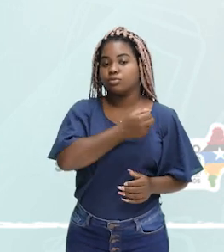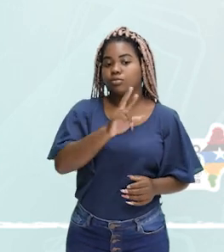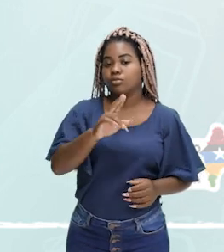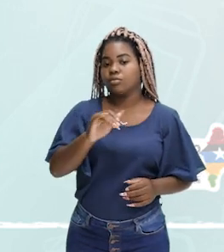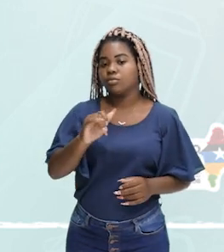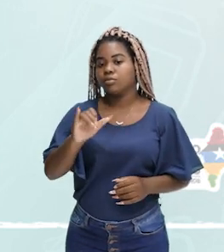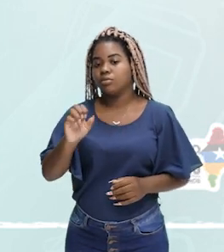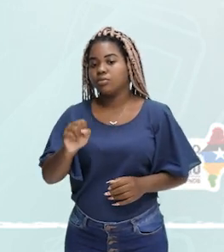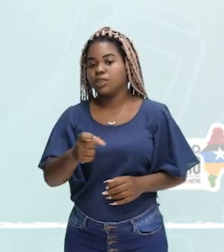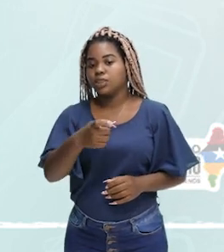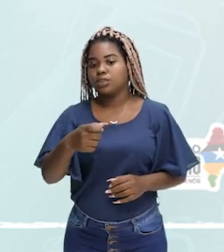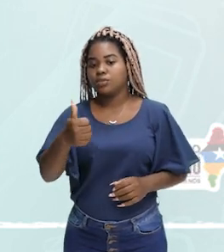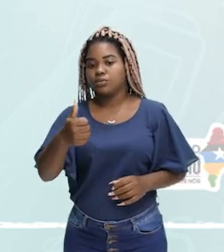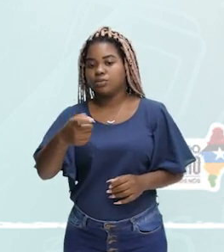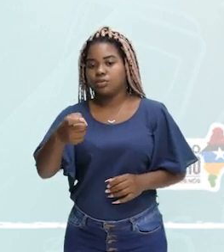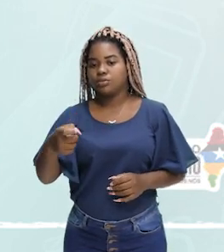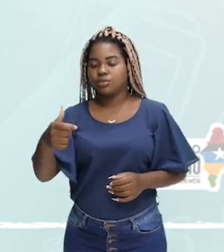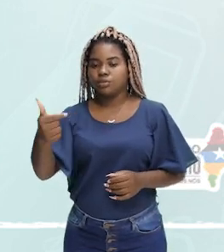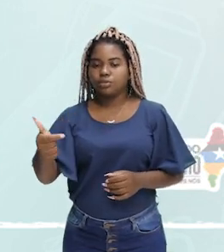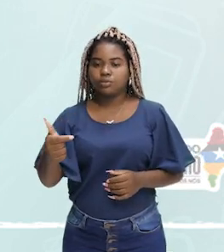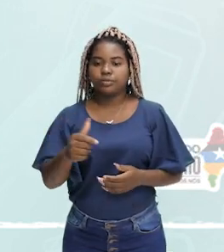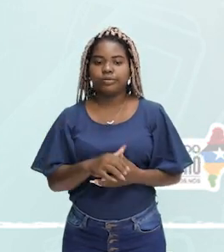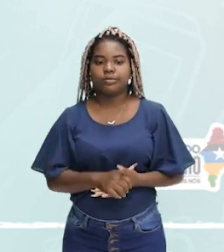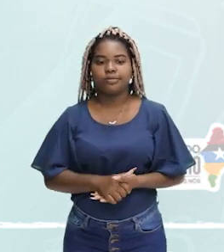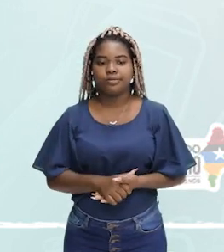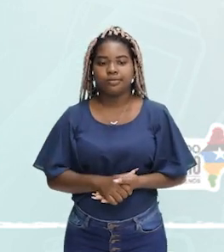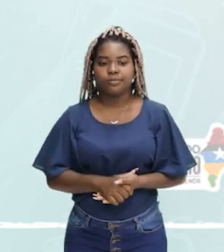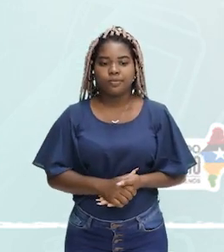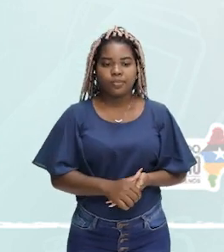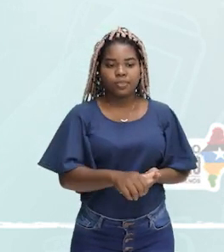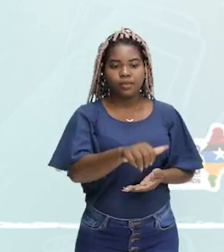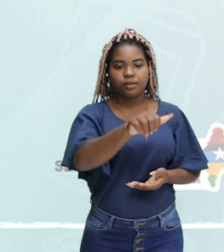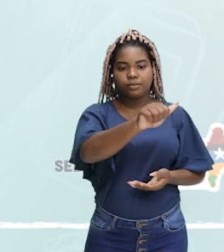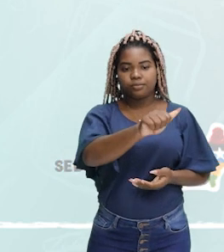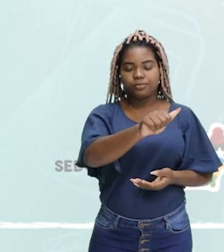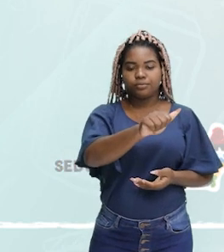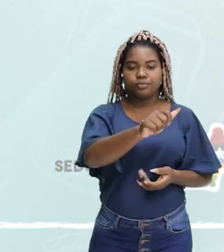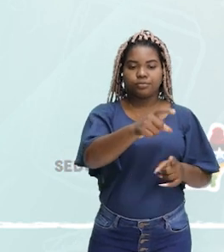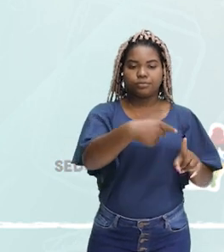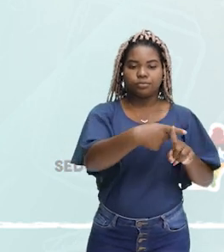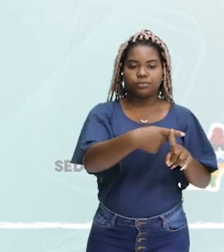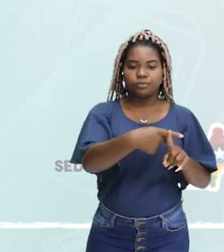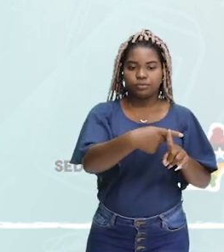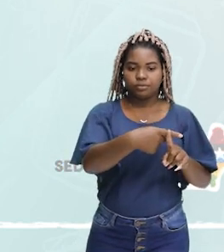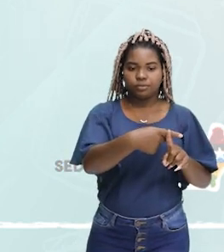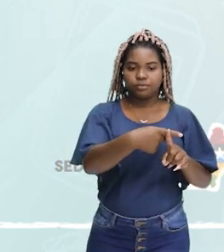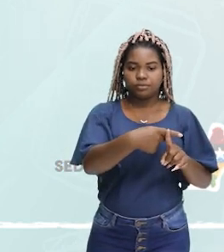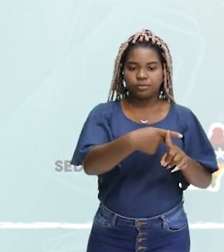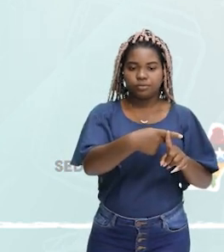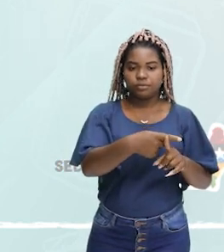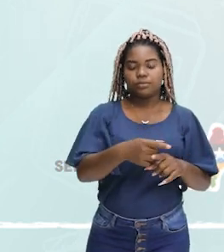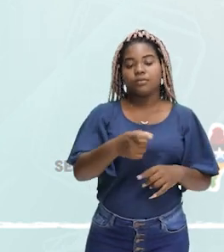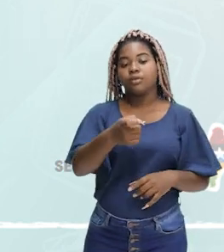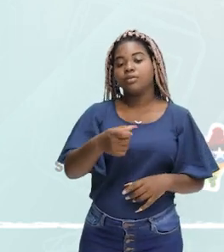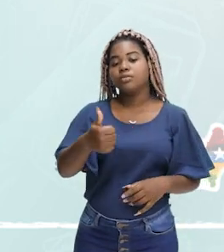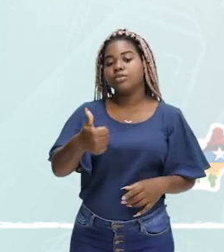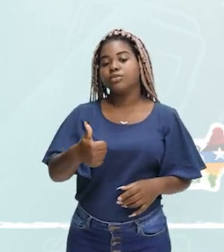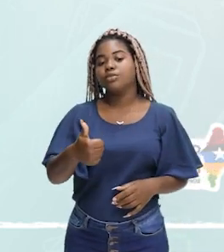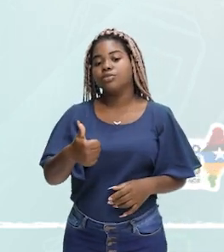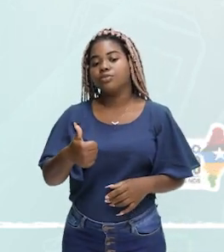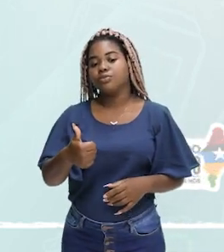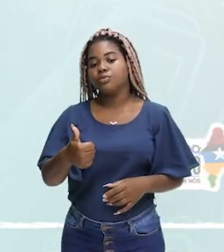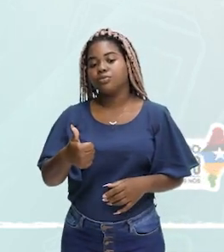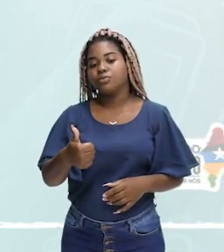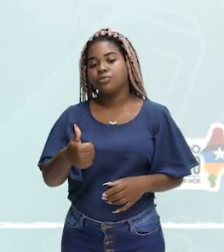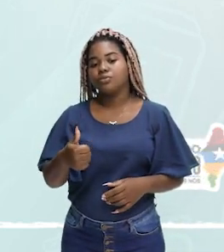nós temos que, a primeira condição, quando A for maior do que 1. Isso vai significar o quê? Se o x1 for menor